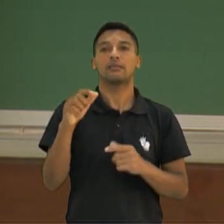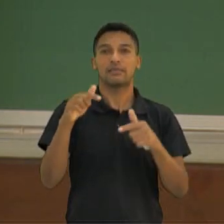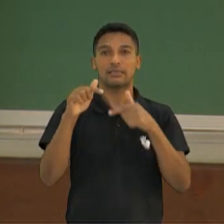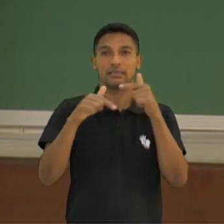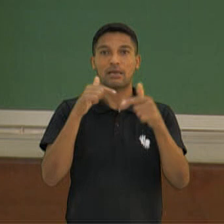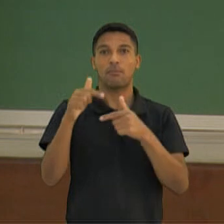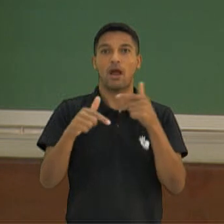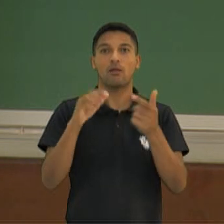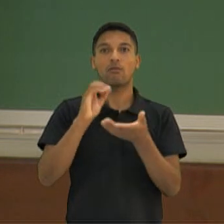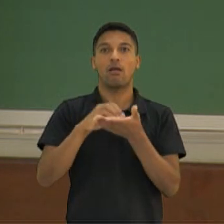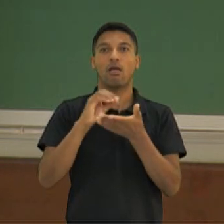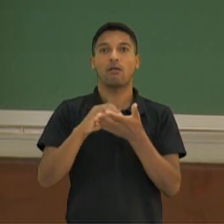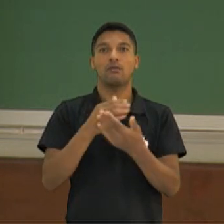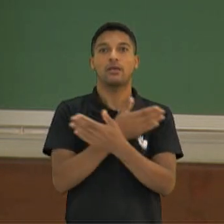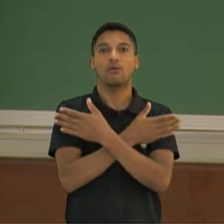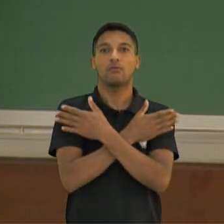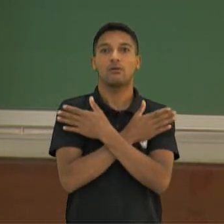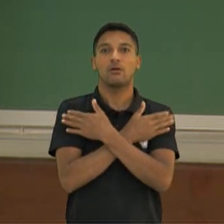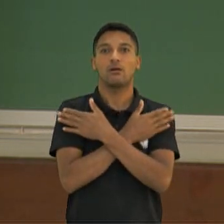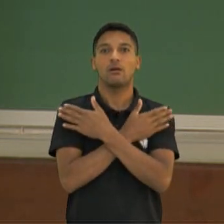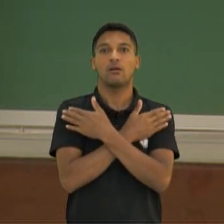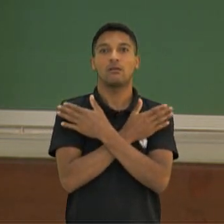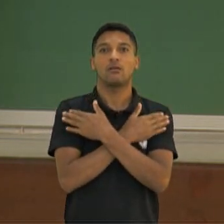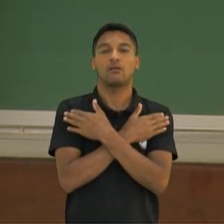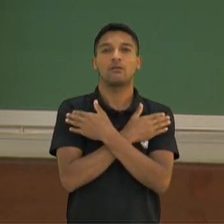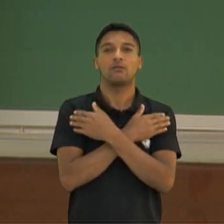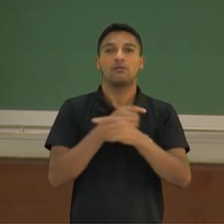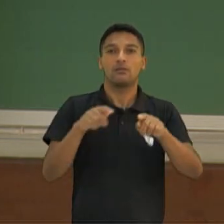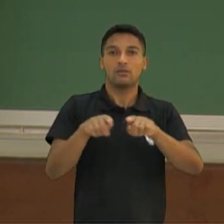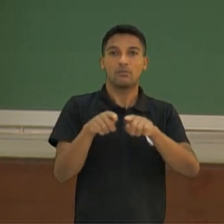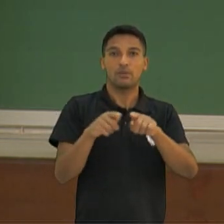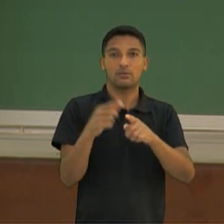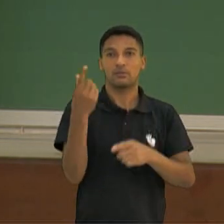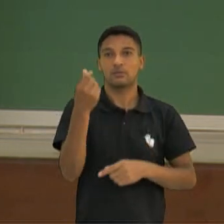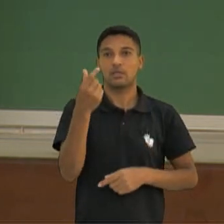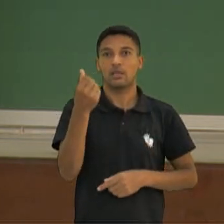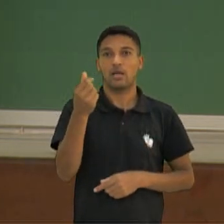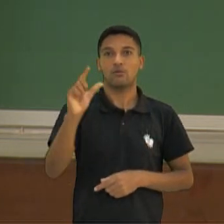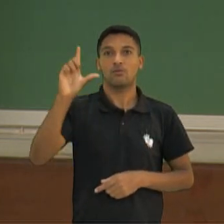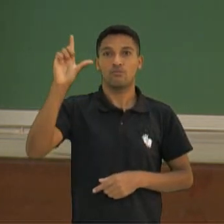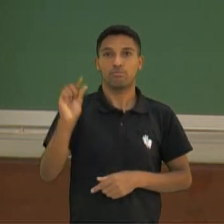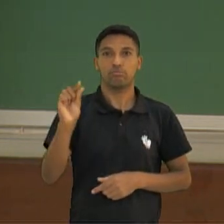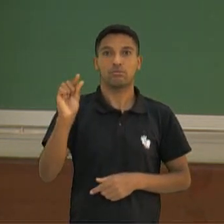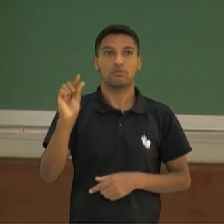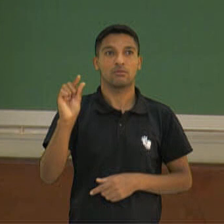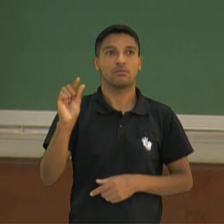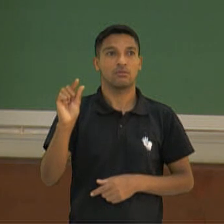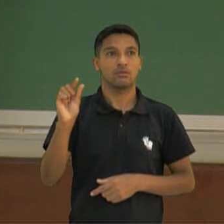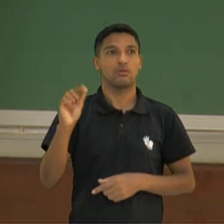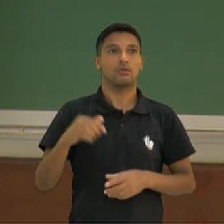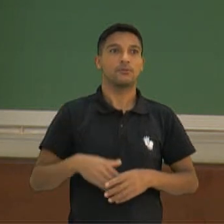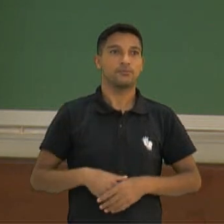ocorrer, aumento da instabilidade laboral e da desproteção social, aí houve aquele conflito